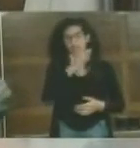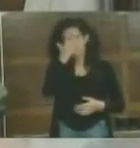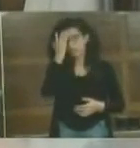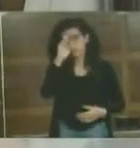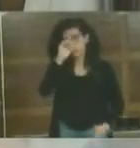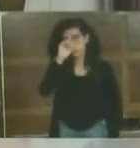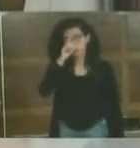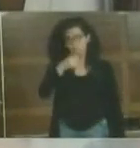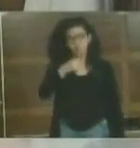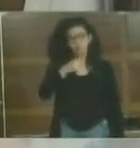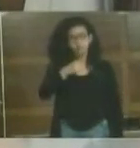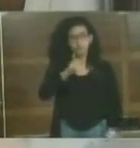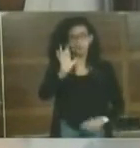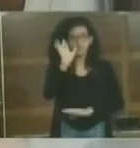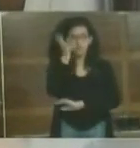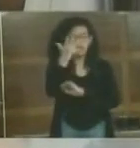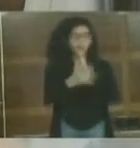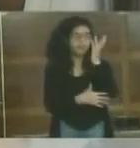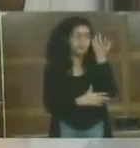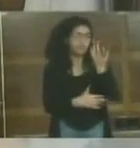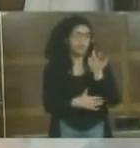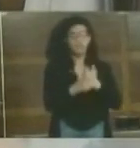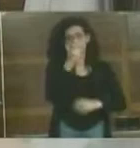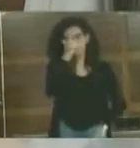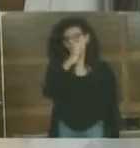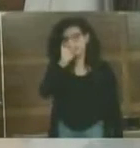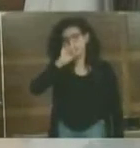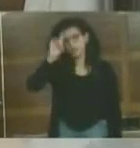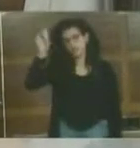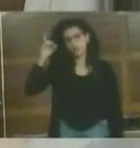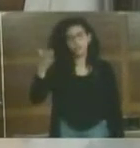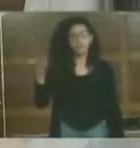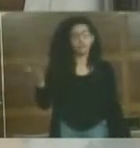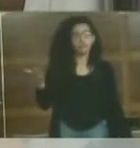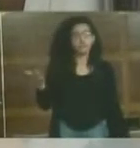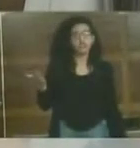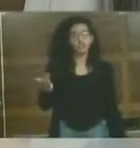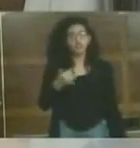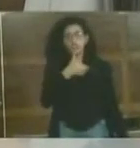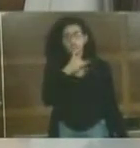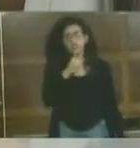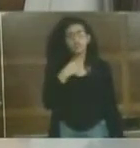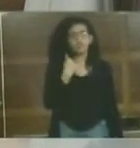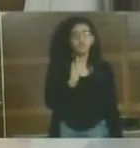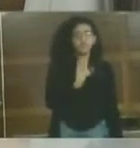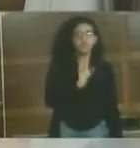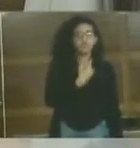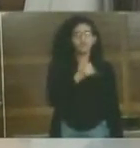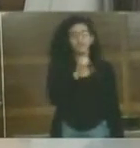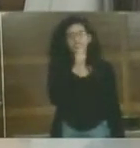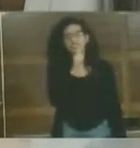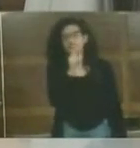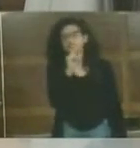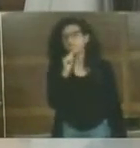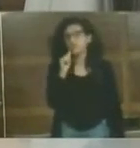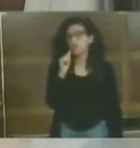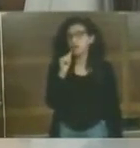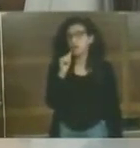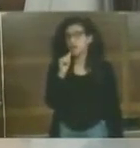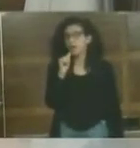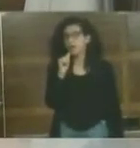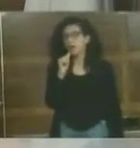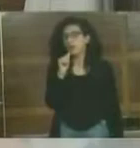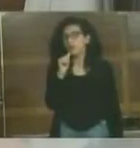comanda a natureza, né, é Deus. Infelizmente, nós estamos aí sem perceber, mas já